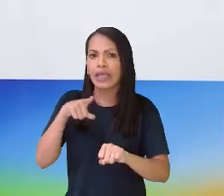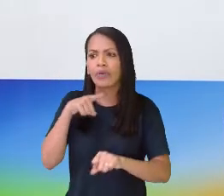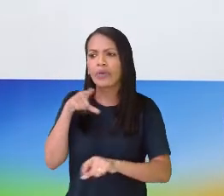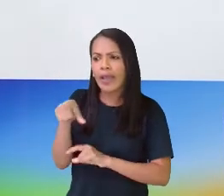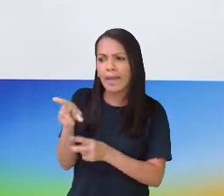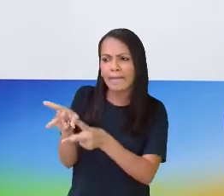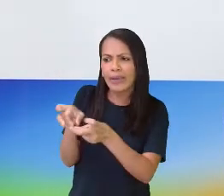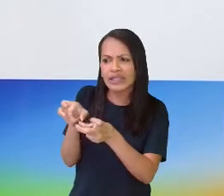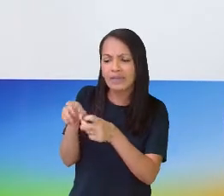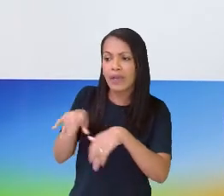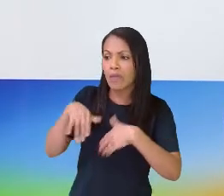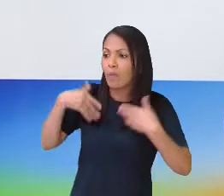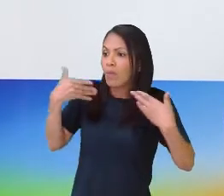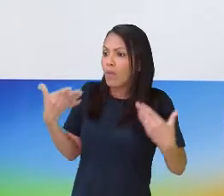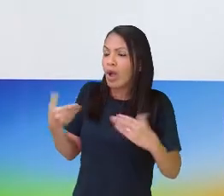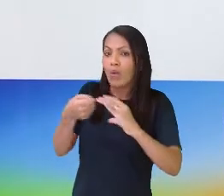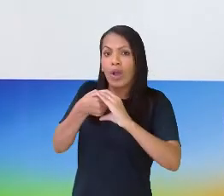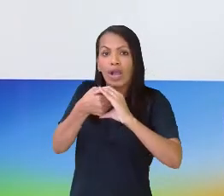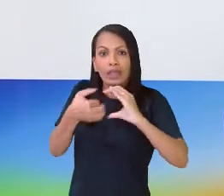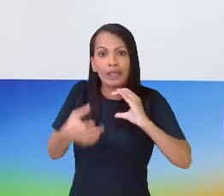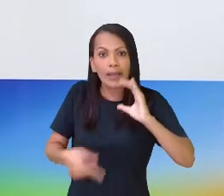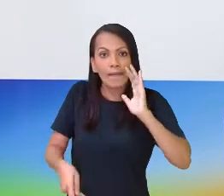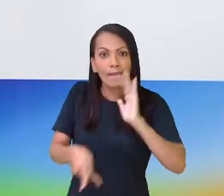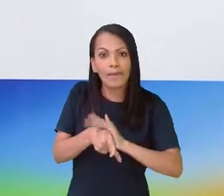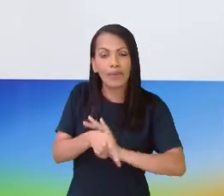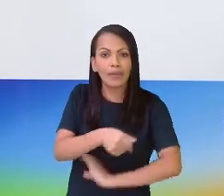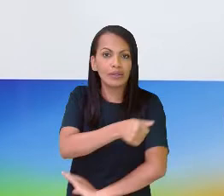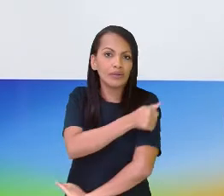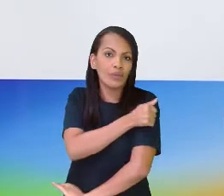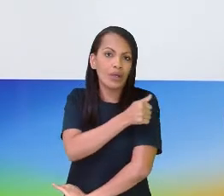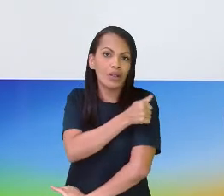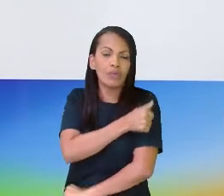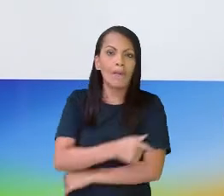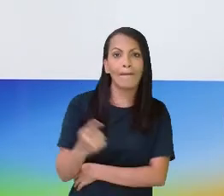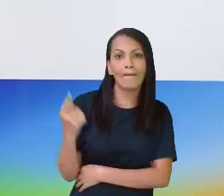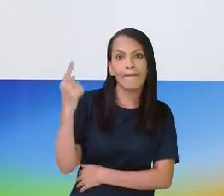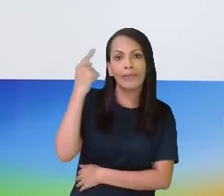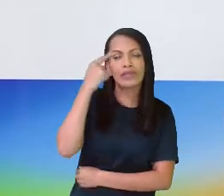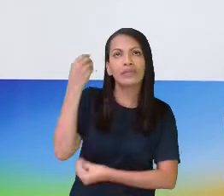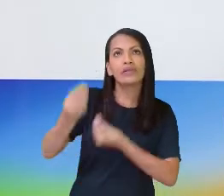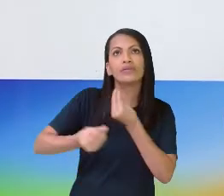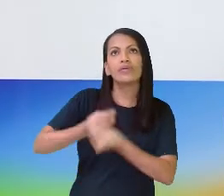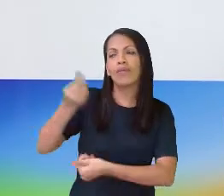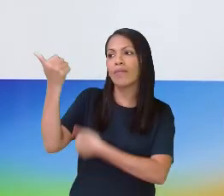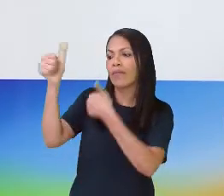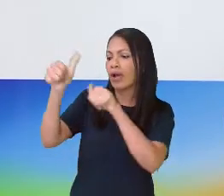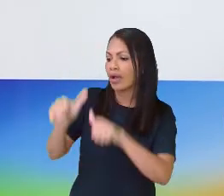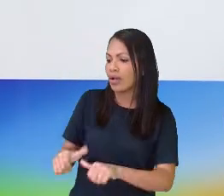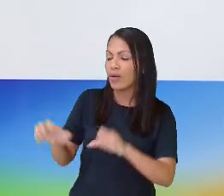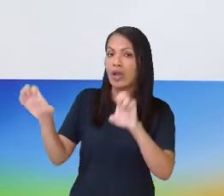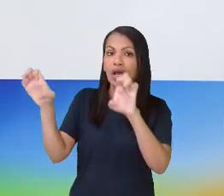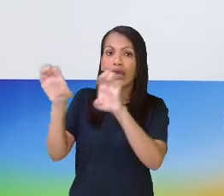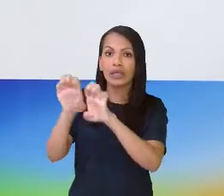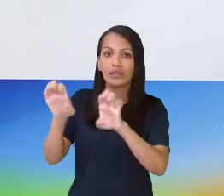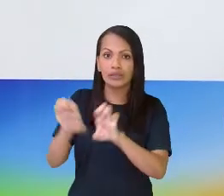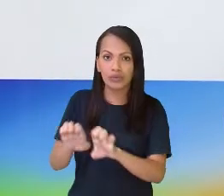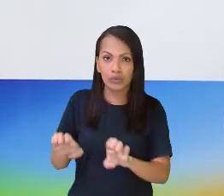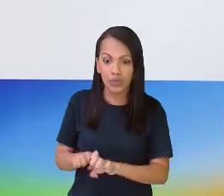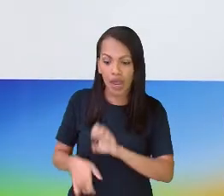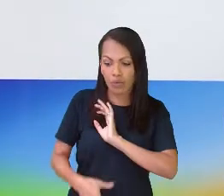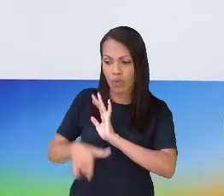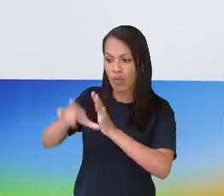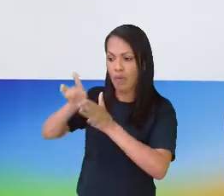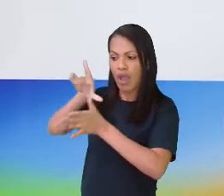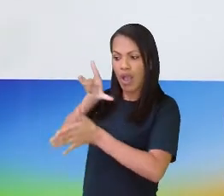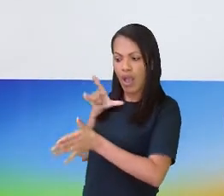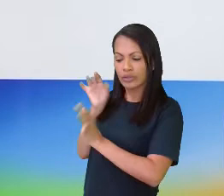está pensando em um projeto de avaliação e a gente está pensando em um trabalho de avaliação estruturado previamente, né? Onde a